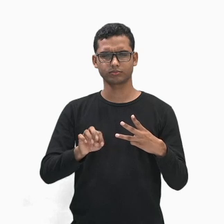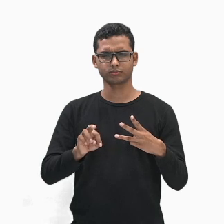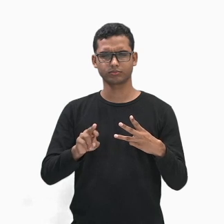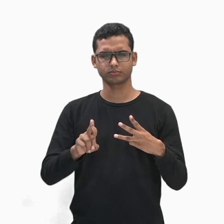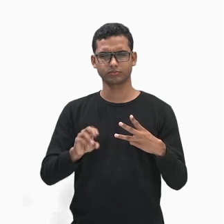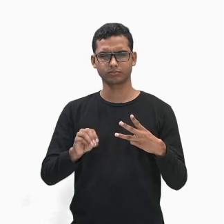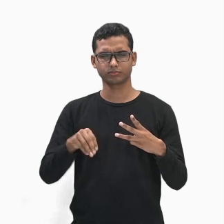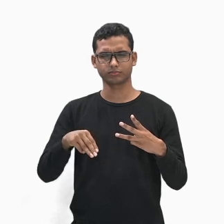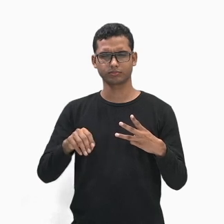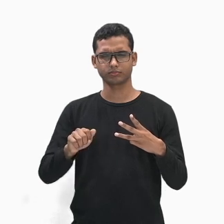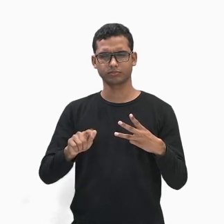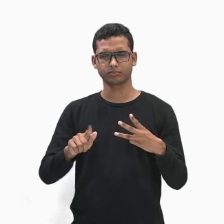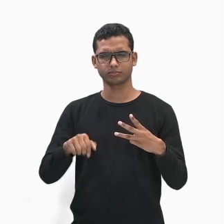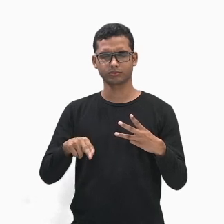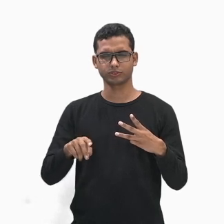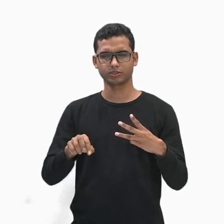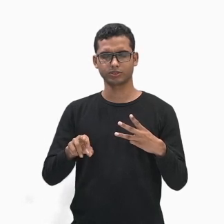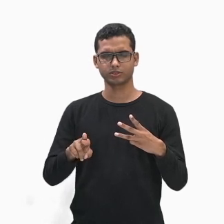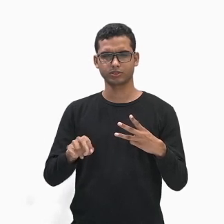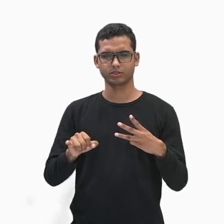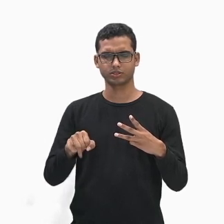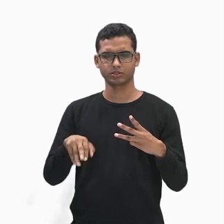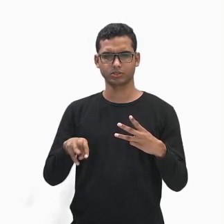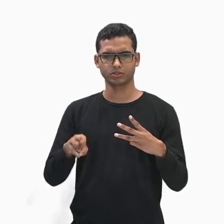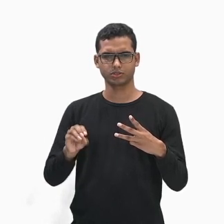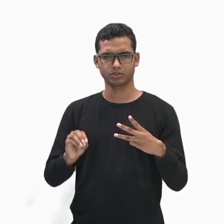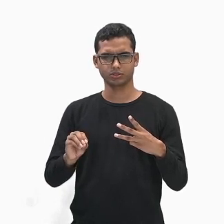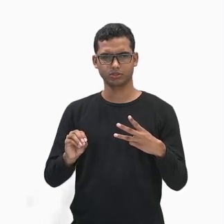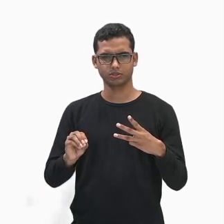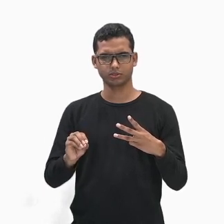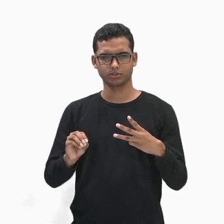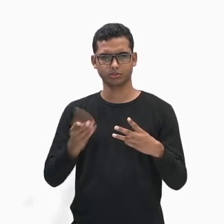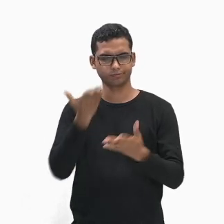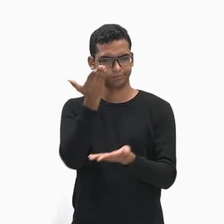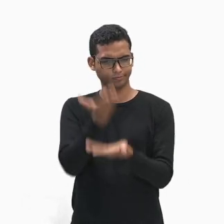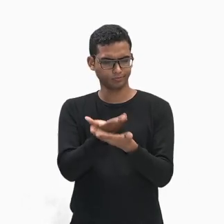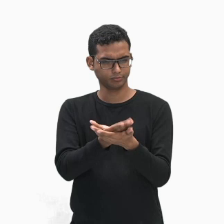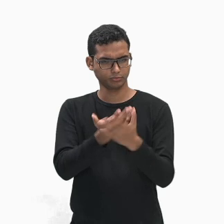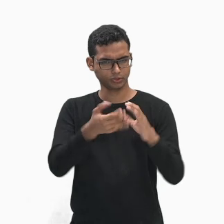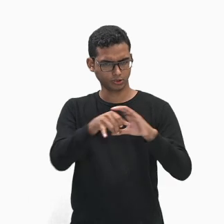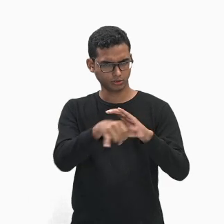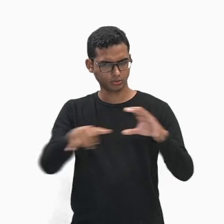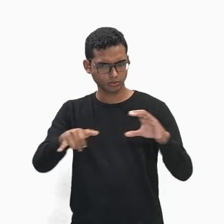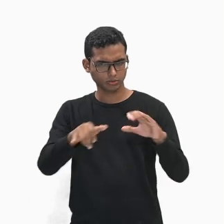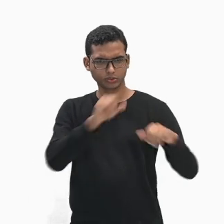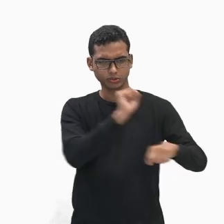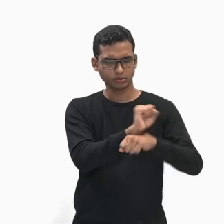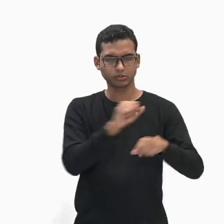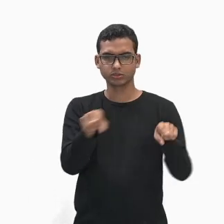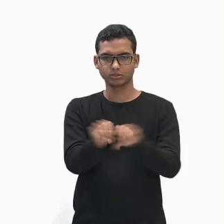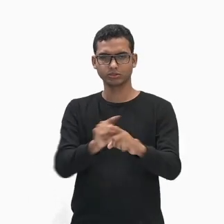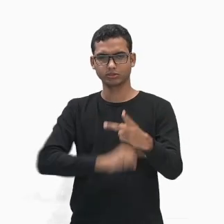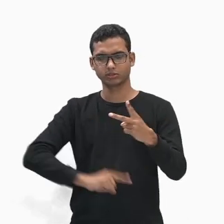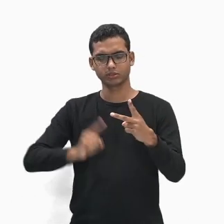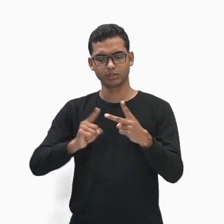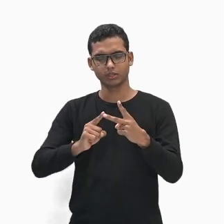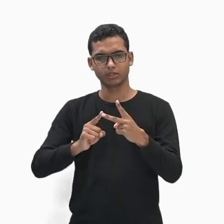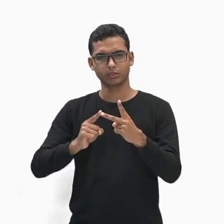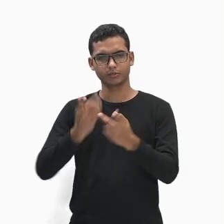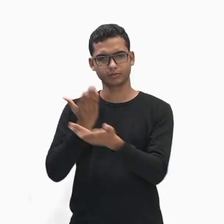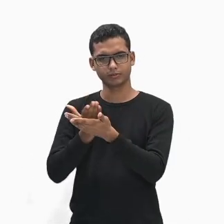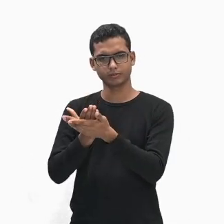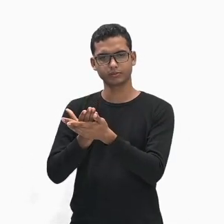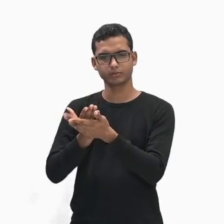cargas elétricas em repouso, estudo de cargas elétricas em movimento e estuda